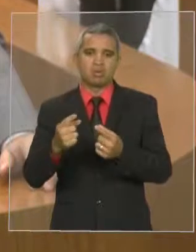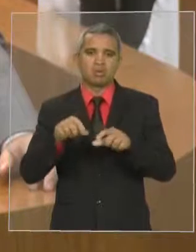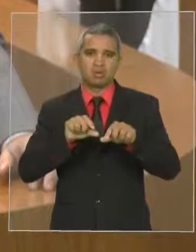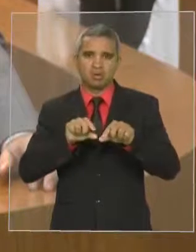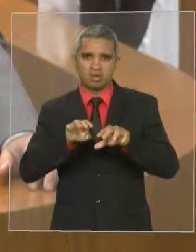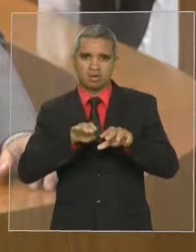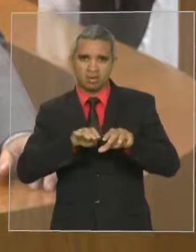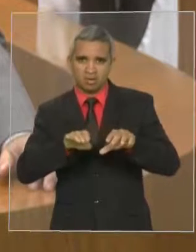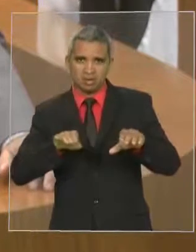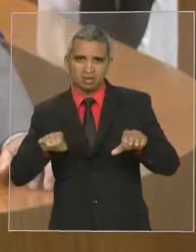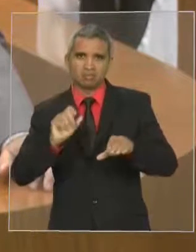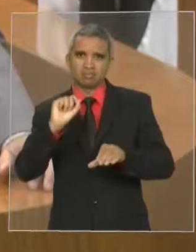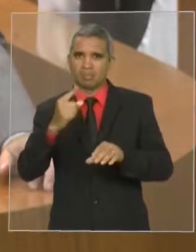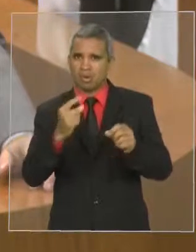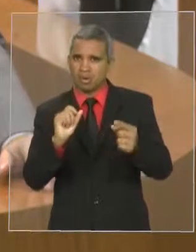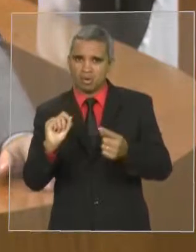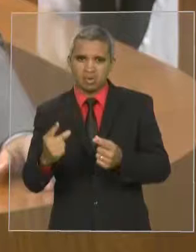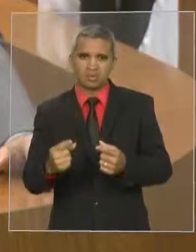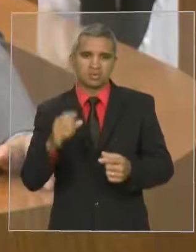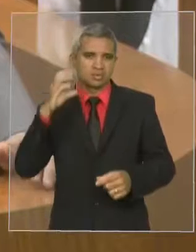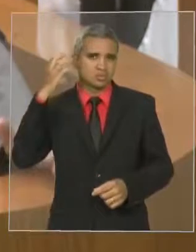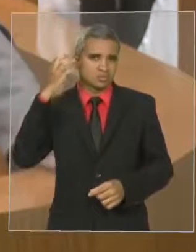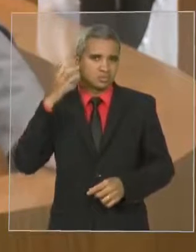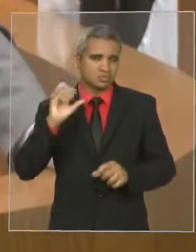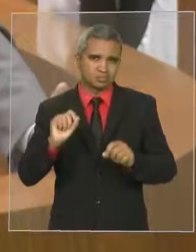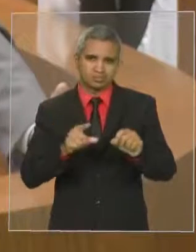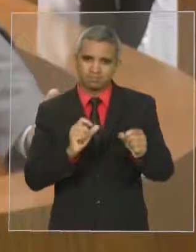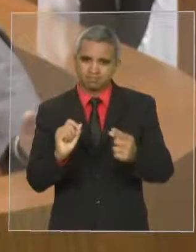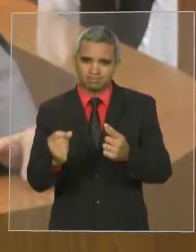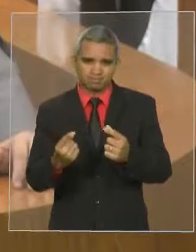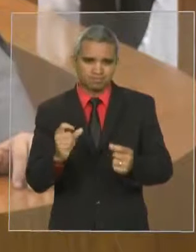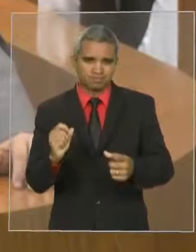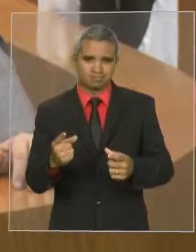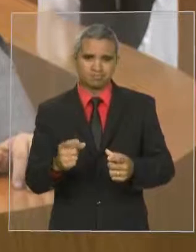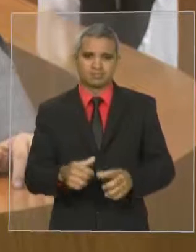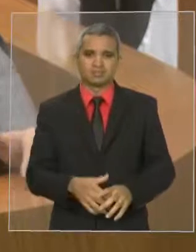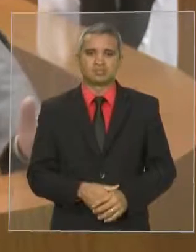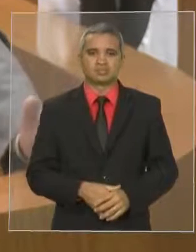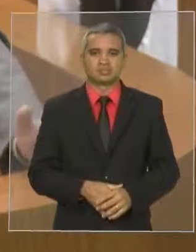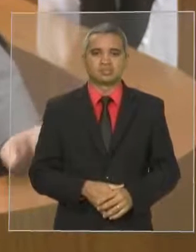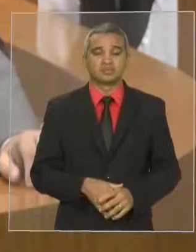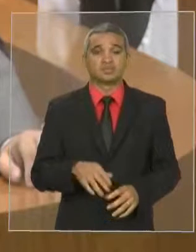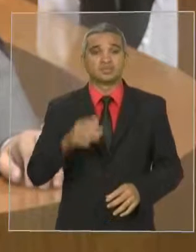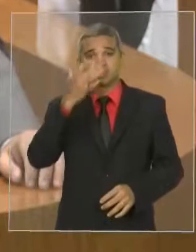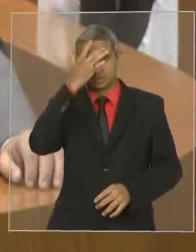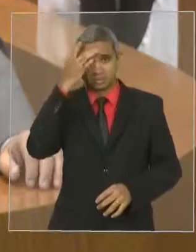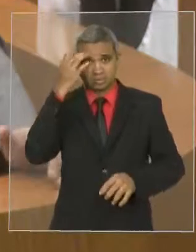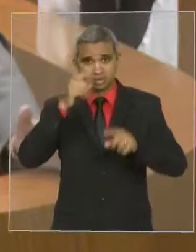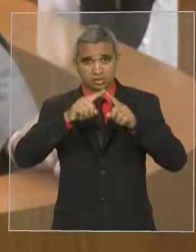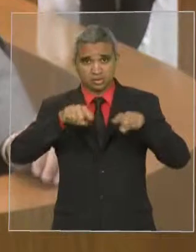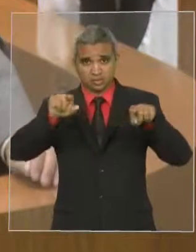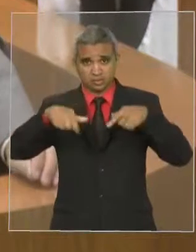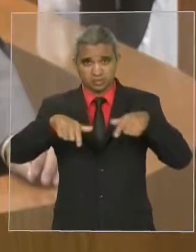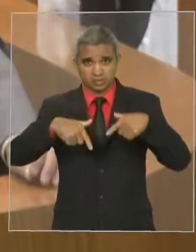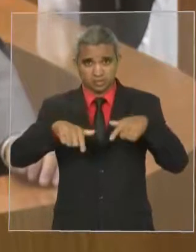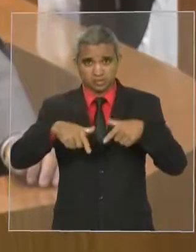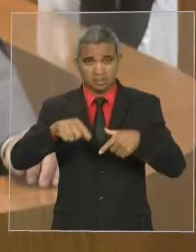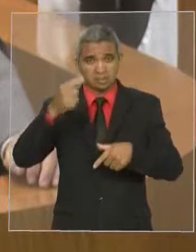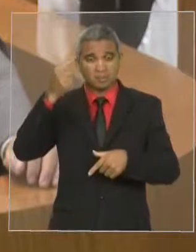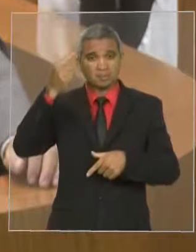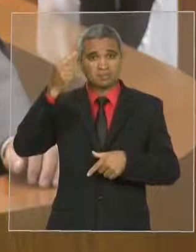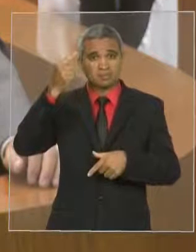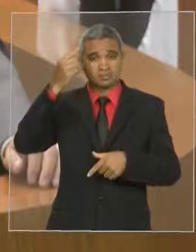rádio. Os funcionários acreditam em motivação política ou um simples